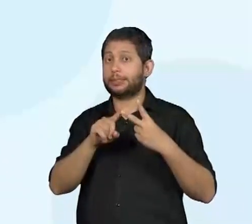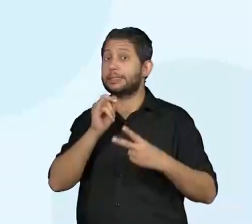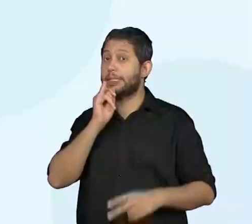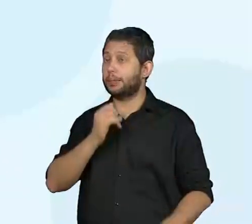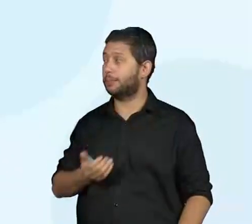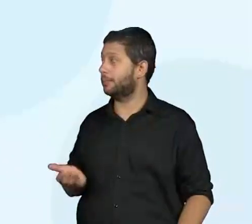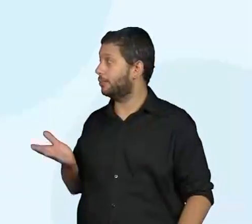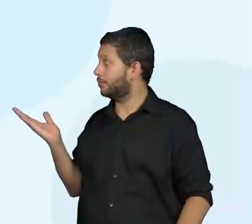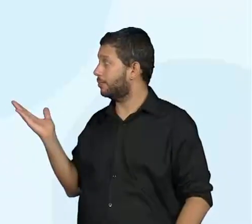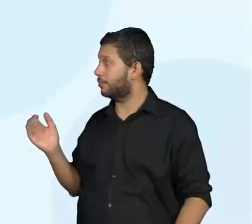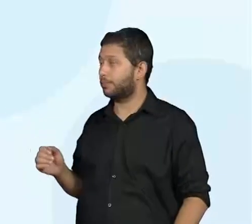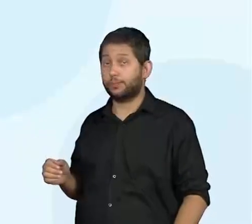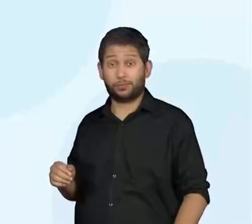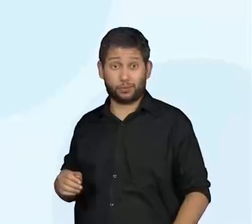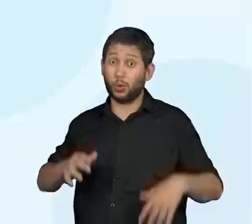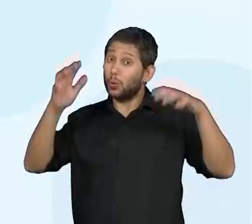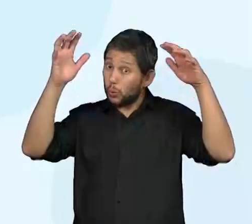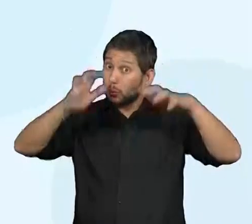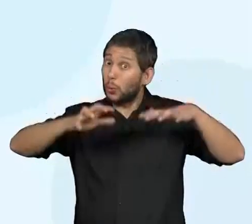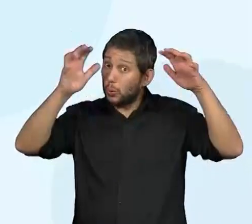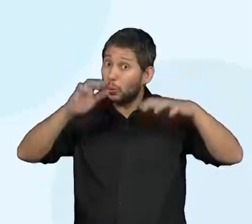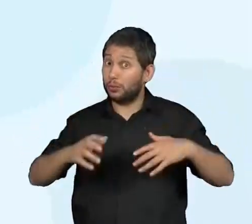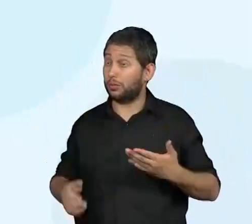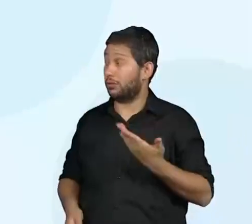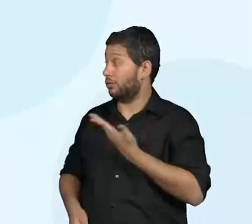A chuva.